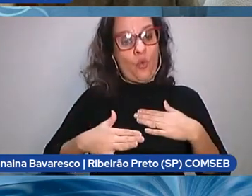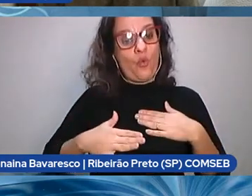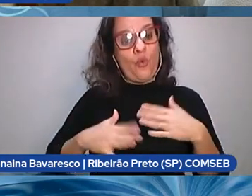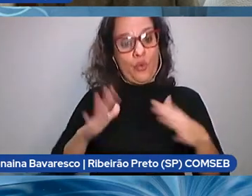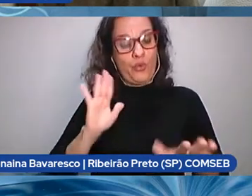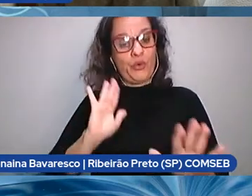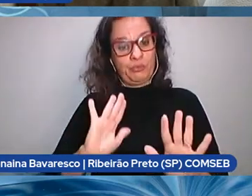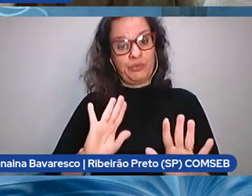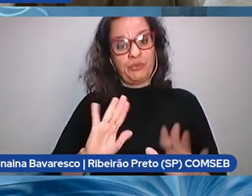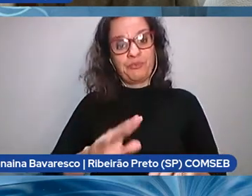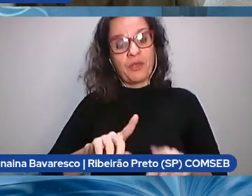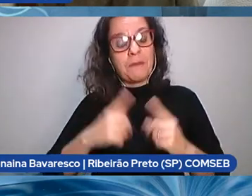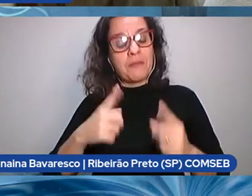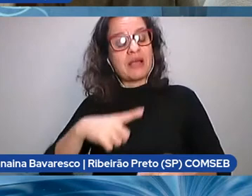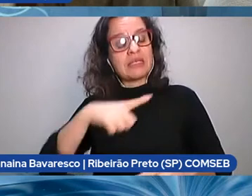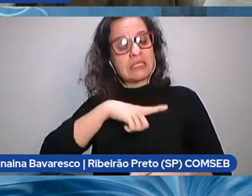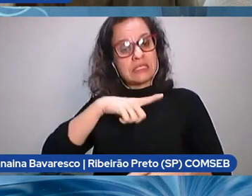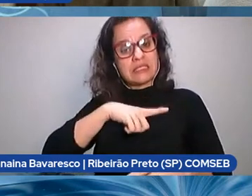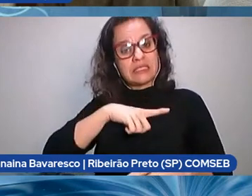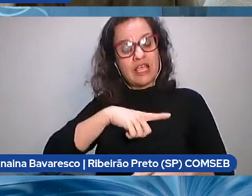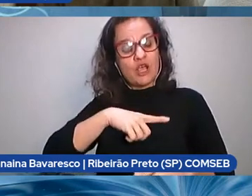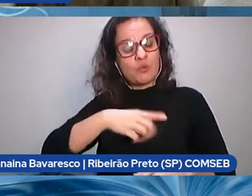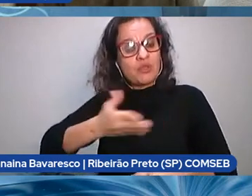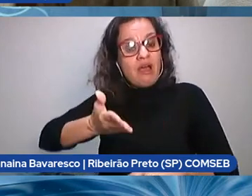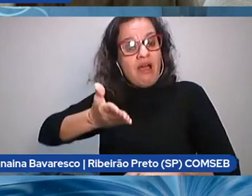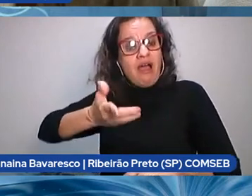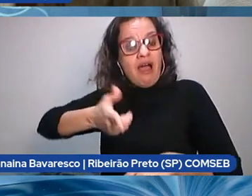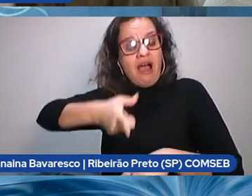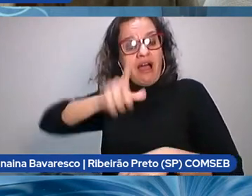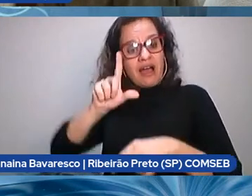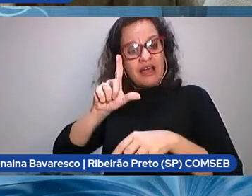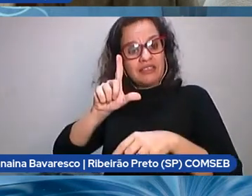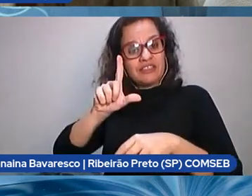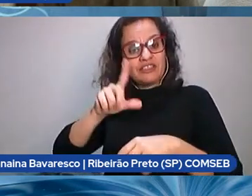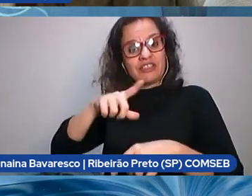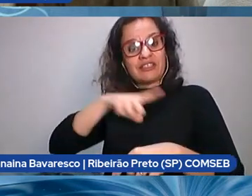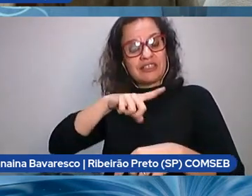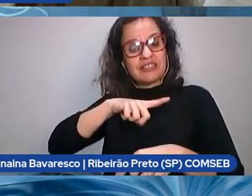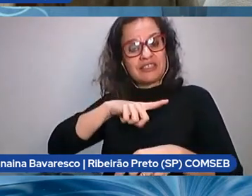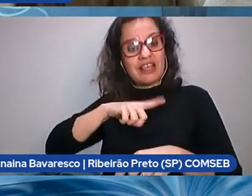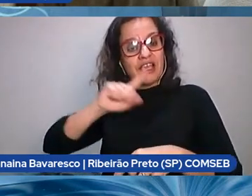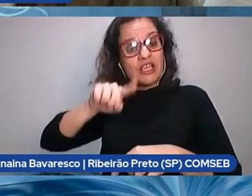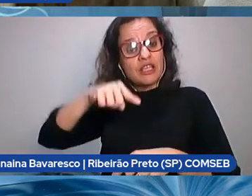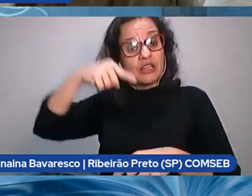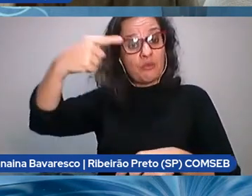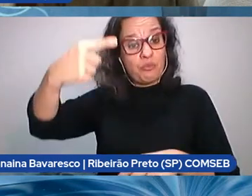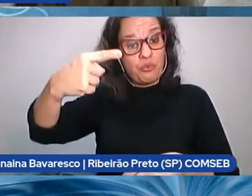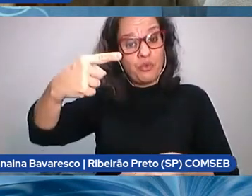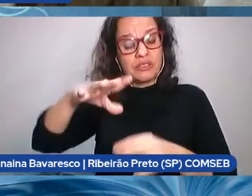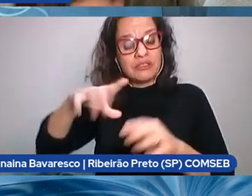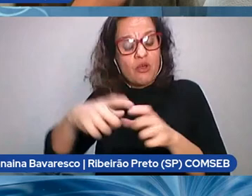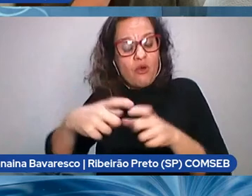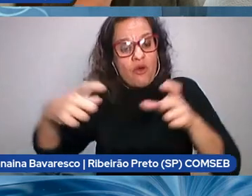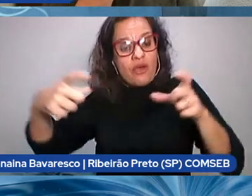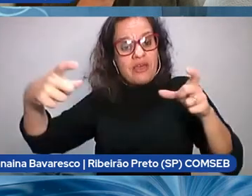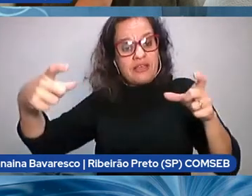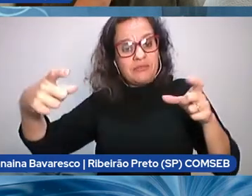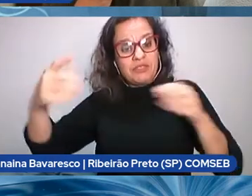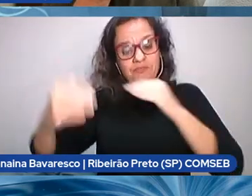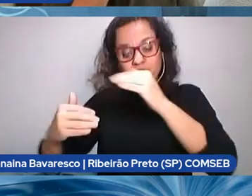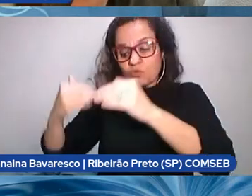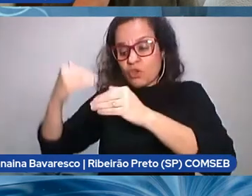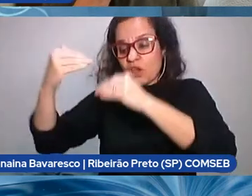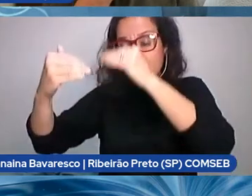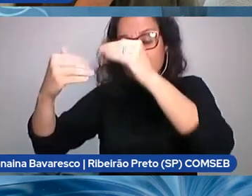que nós temos uma anterioridade, vamos ter uma posterioridade, ampliando a escala da